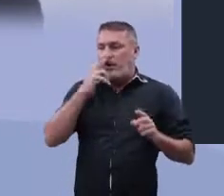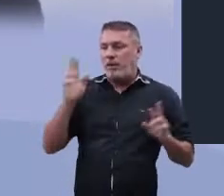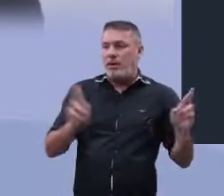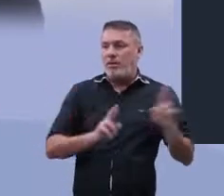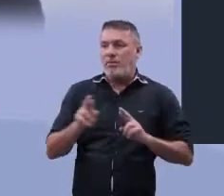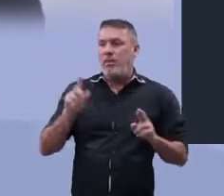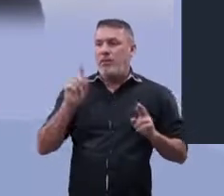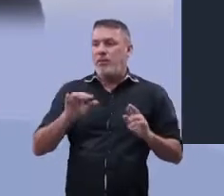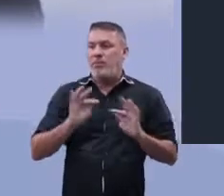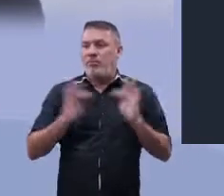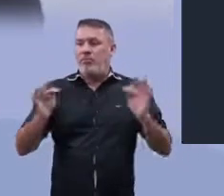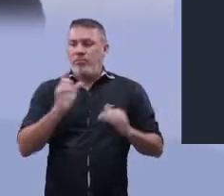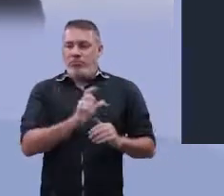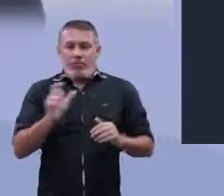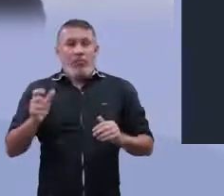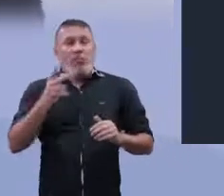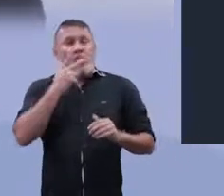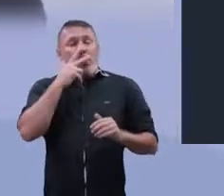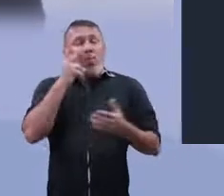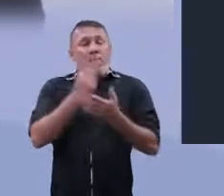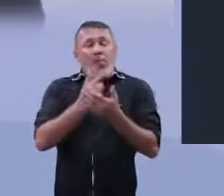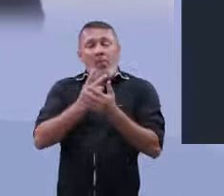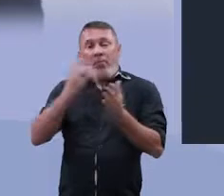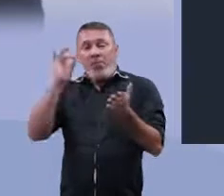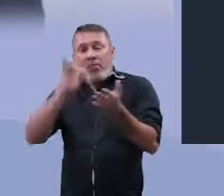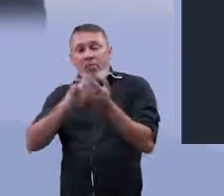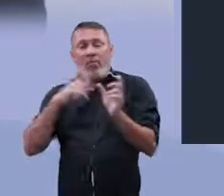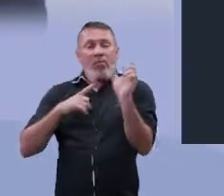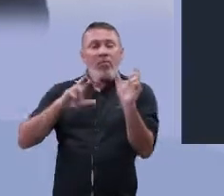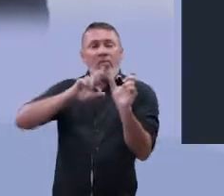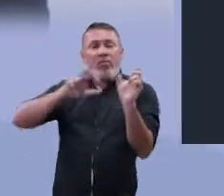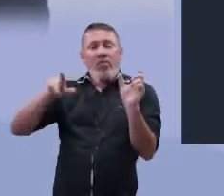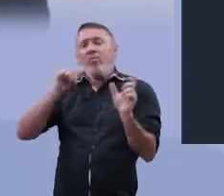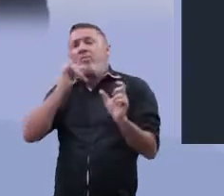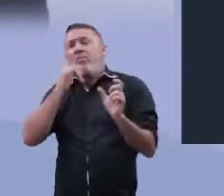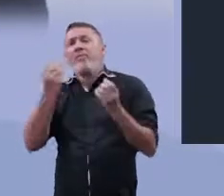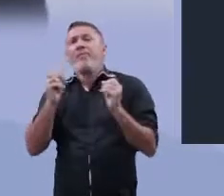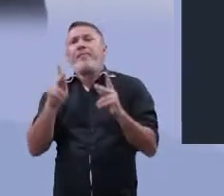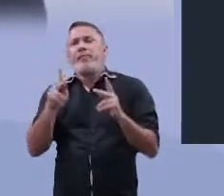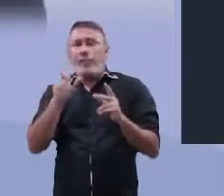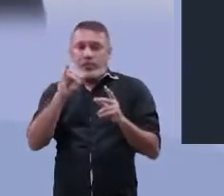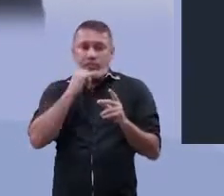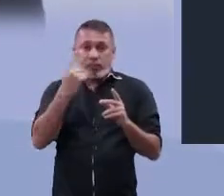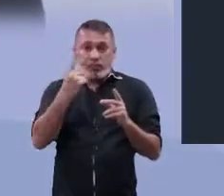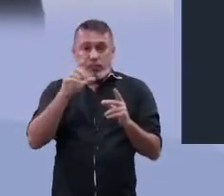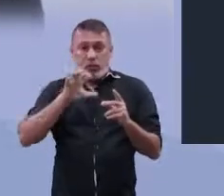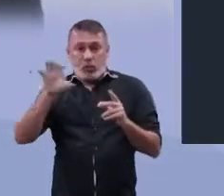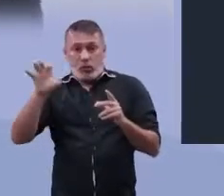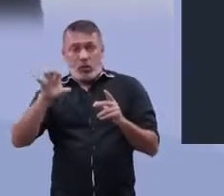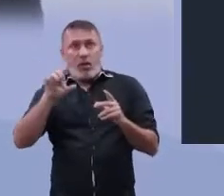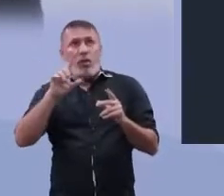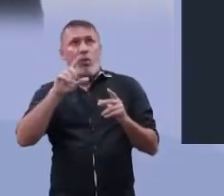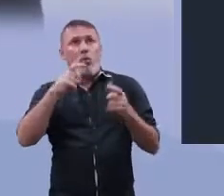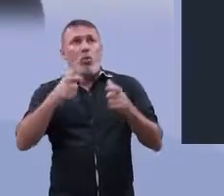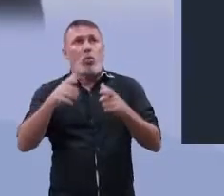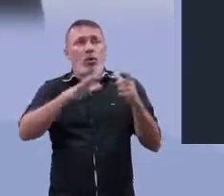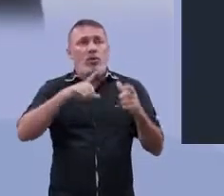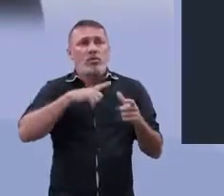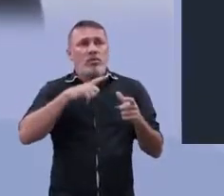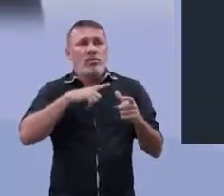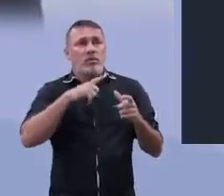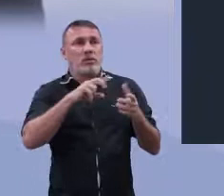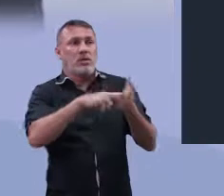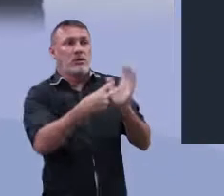mesma realidade vai ser representada por palavras diferentes, ok? Então, em uma região, uma determinada palavra